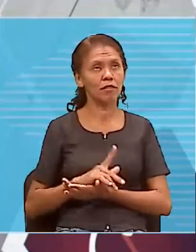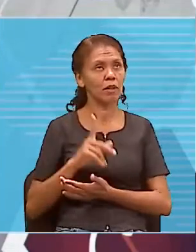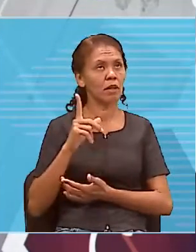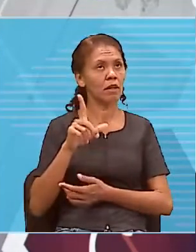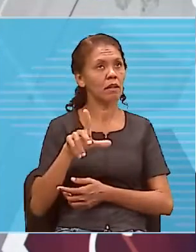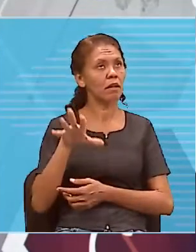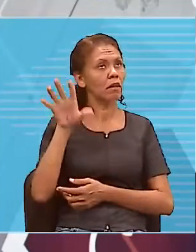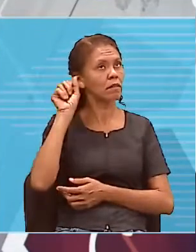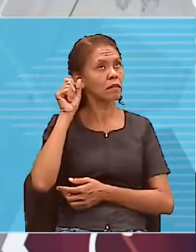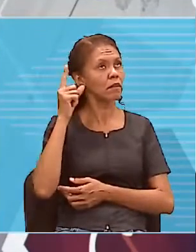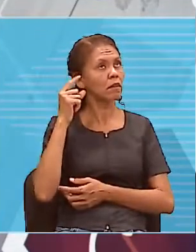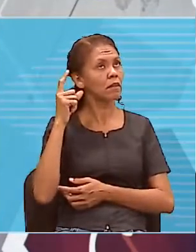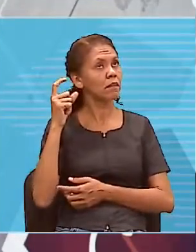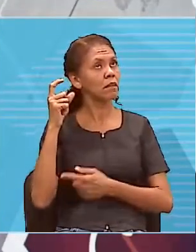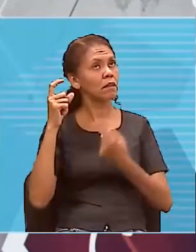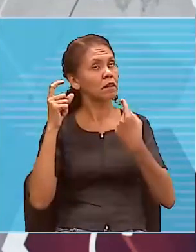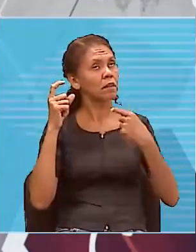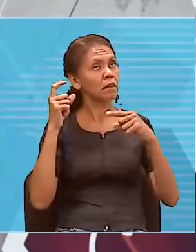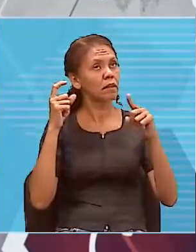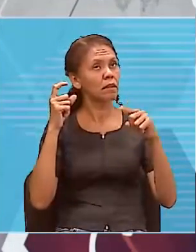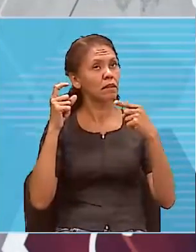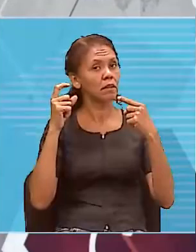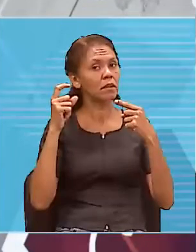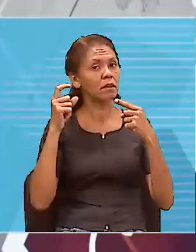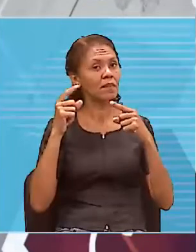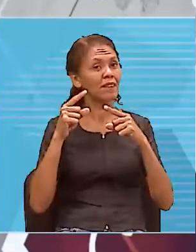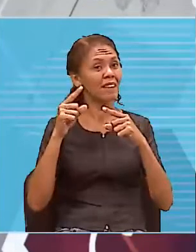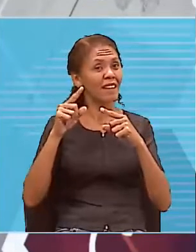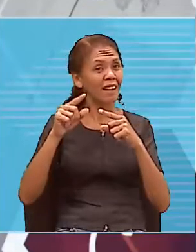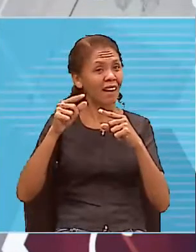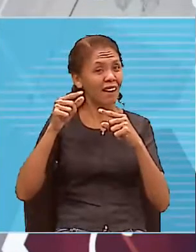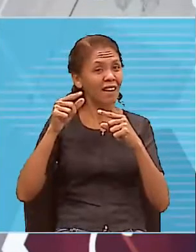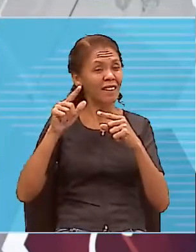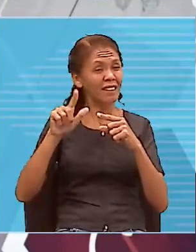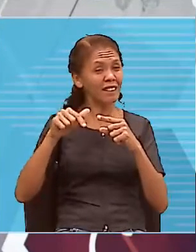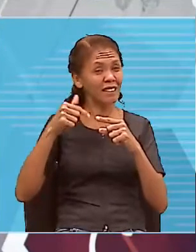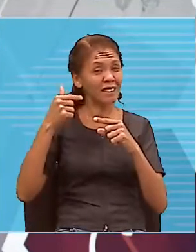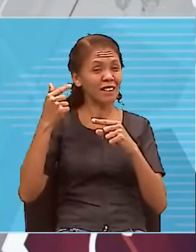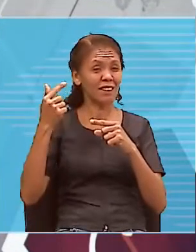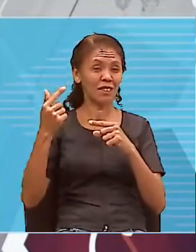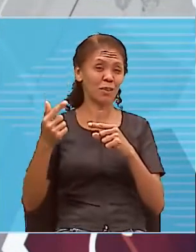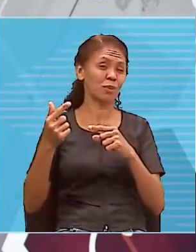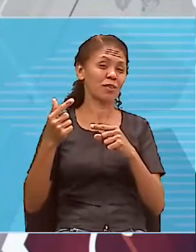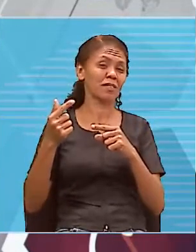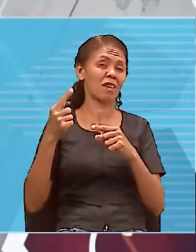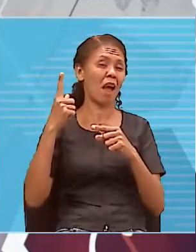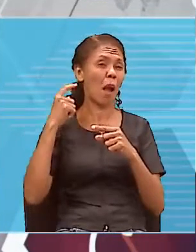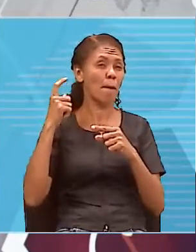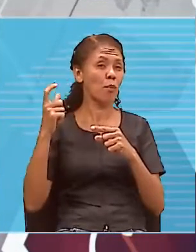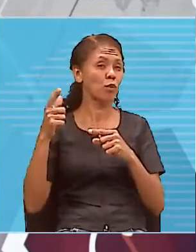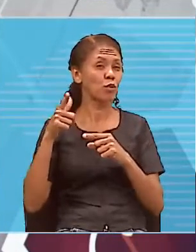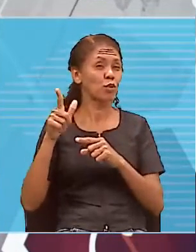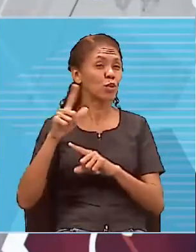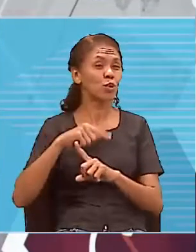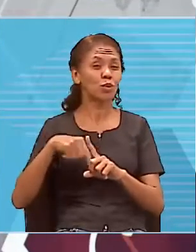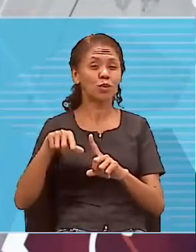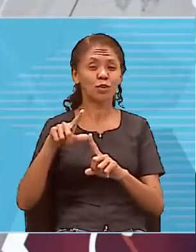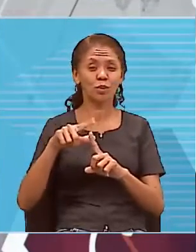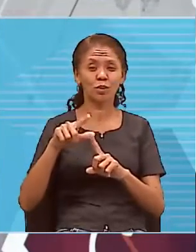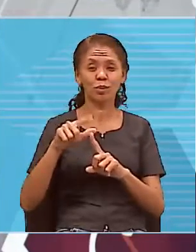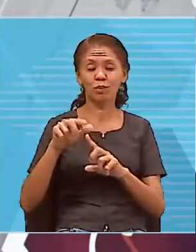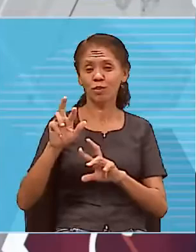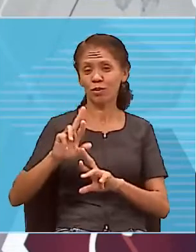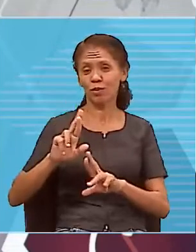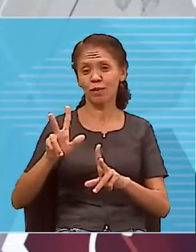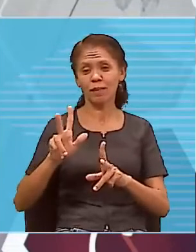e ao fundo existe outra você tá ouvindo uma outra música de outro estilo musical completamente